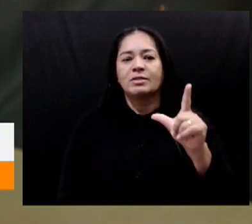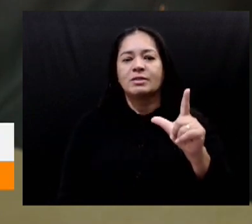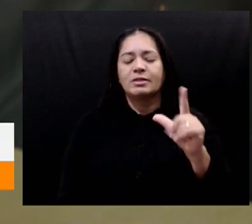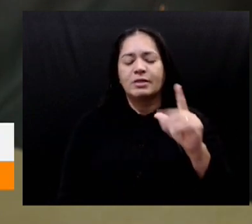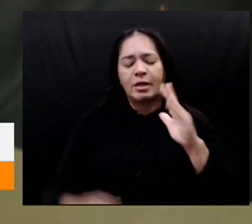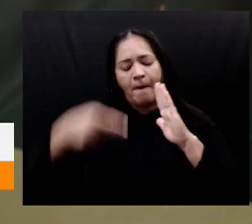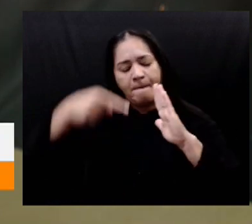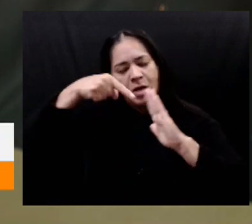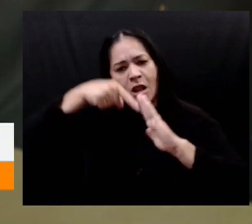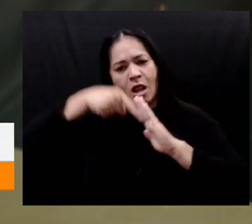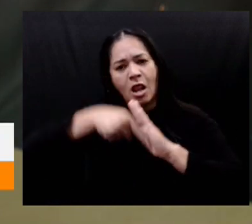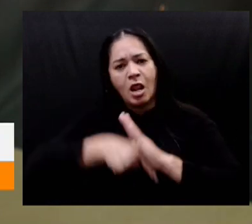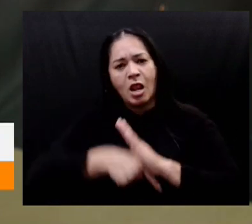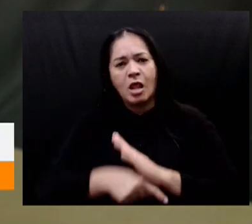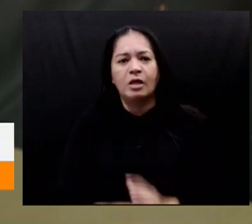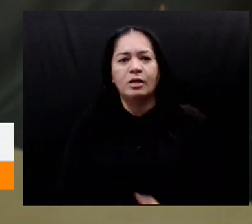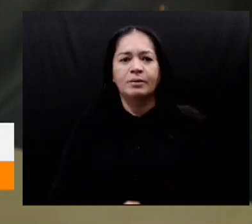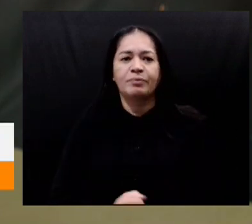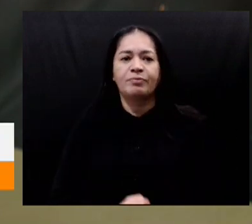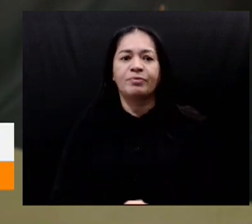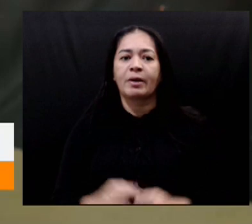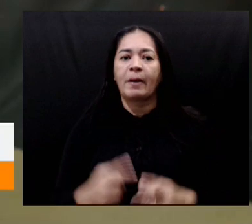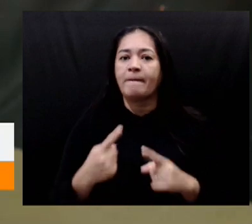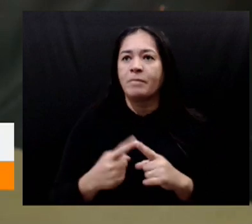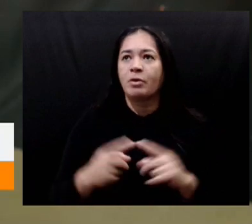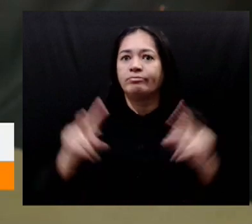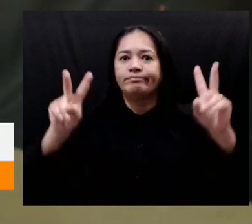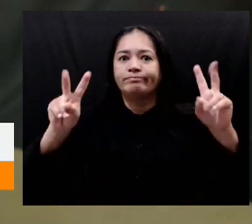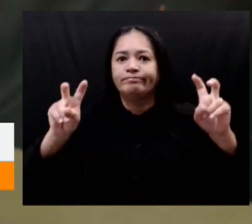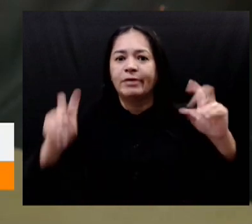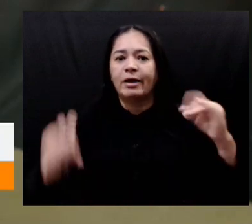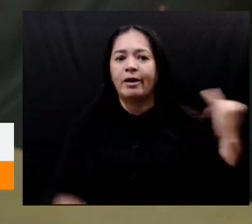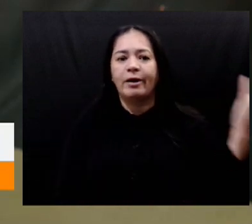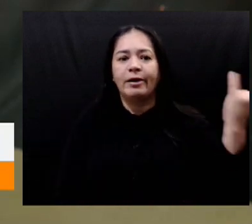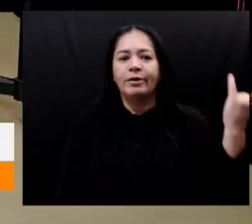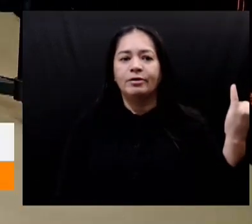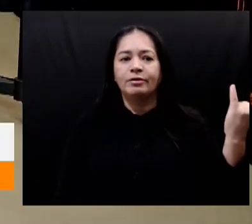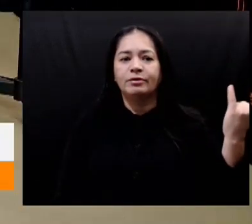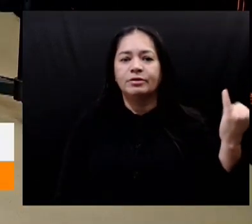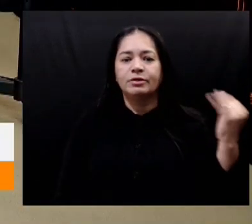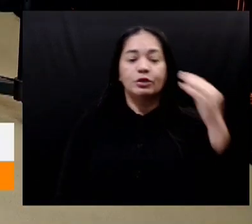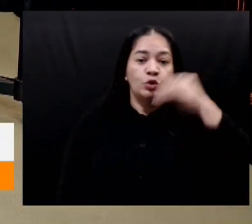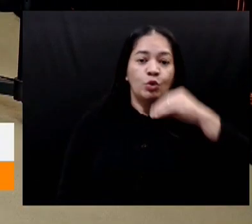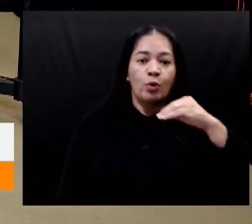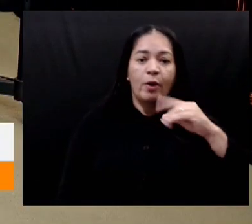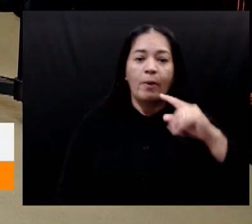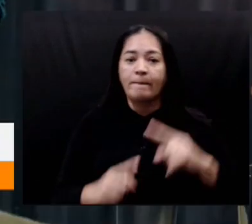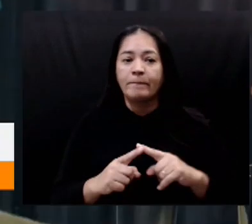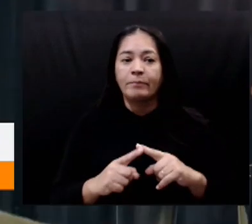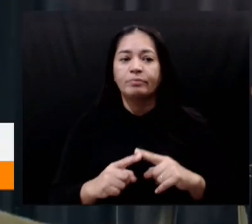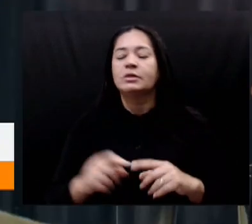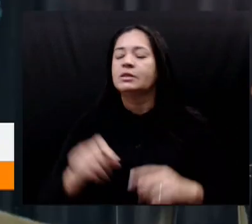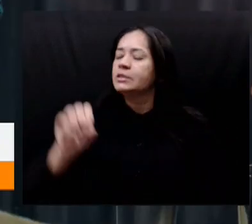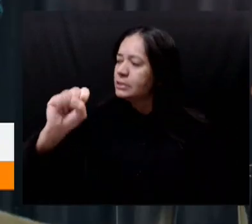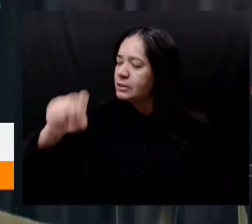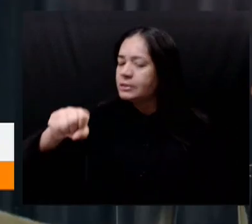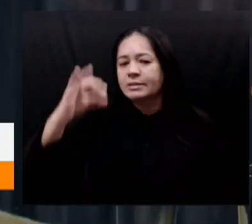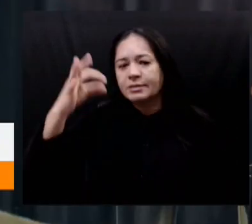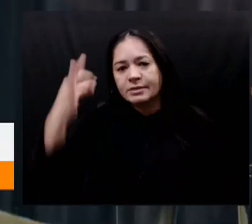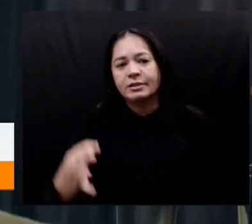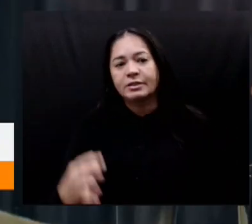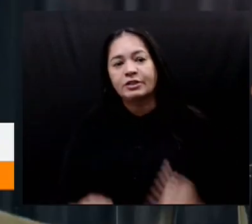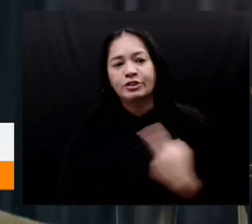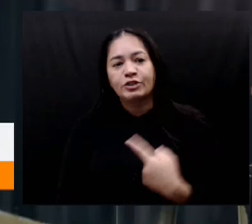de repente, entre aspas, a importância do fracasso, né, Sim. Valéria? Não, com certeza. E aí a gente pega esses